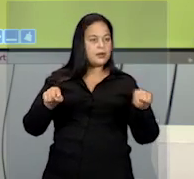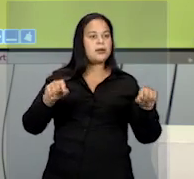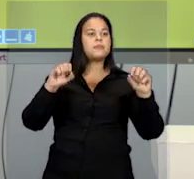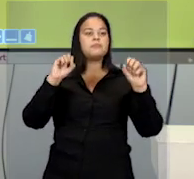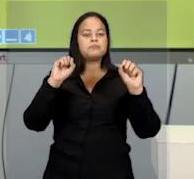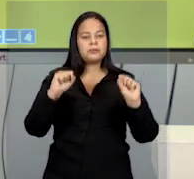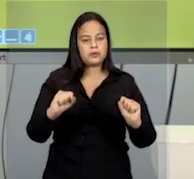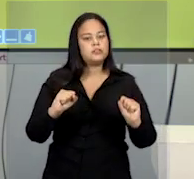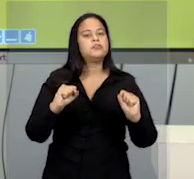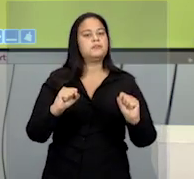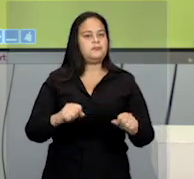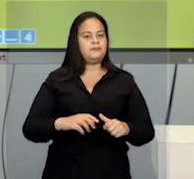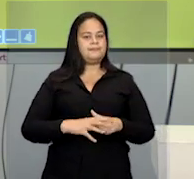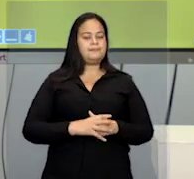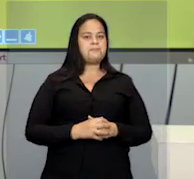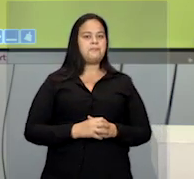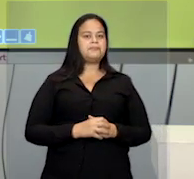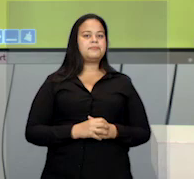Não é?